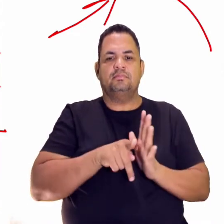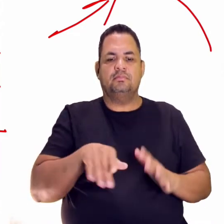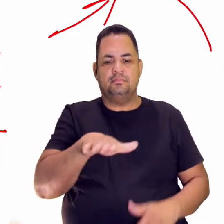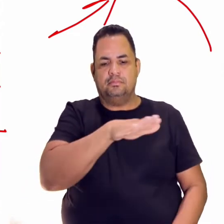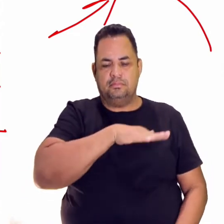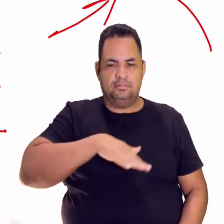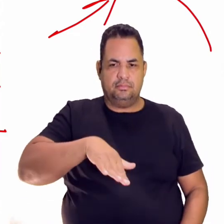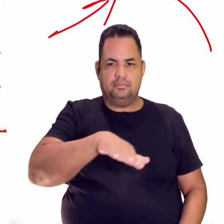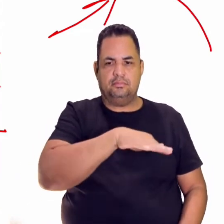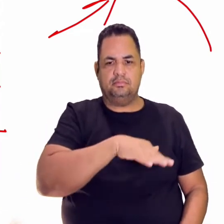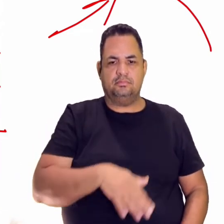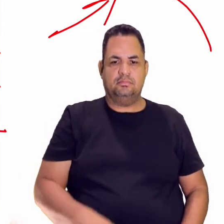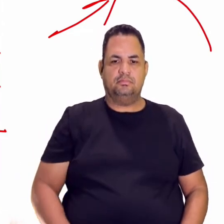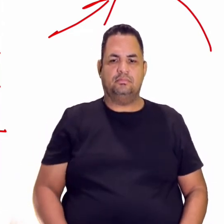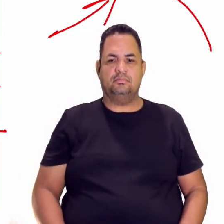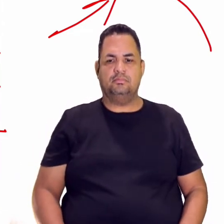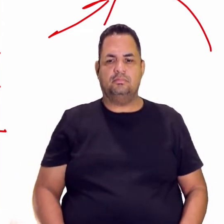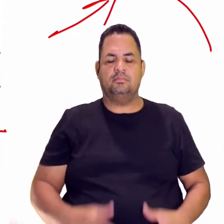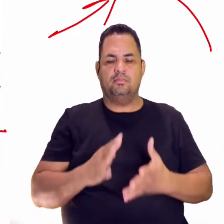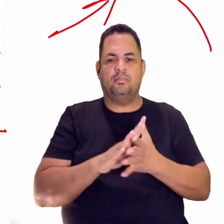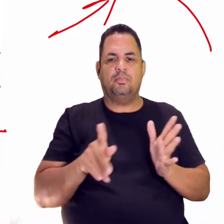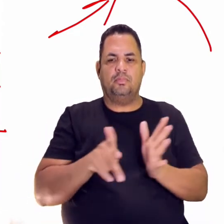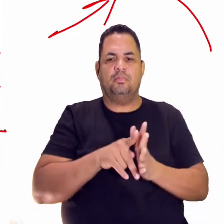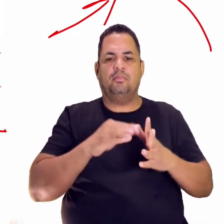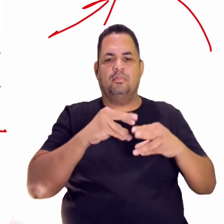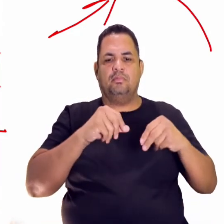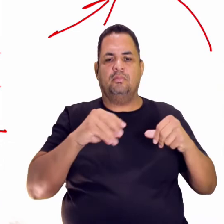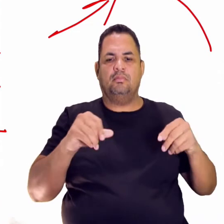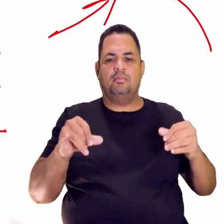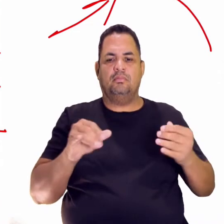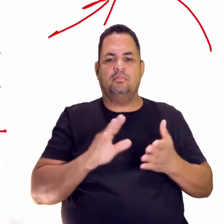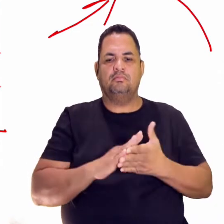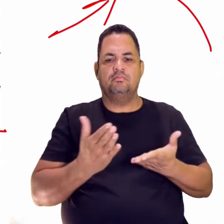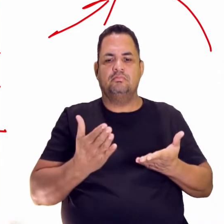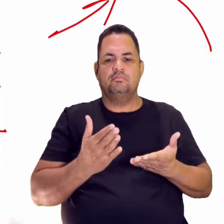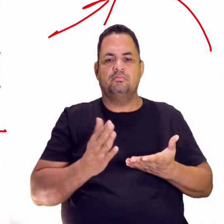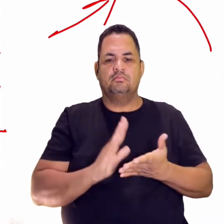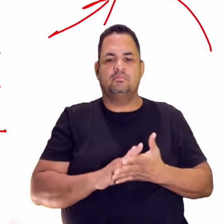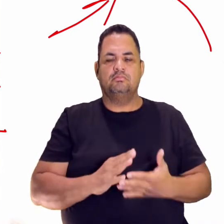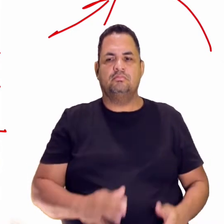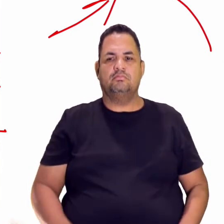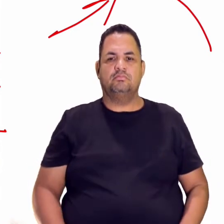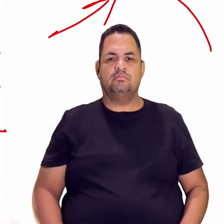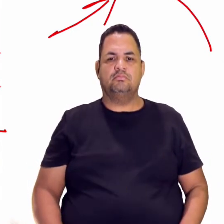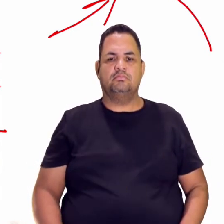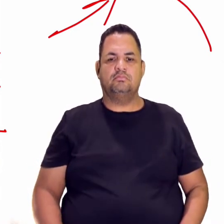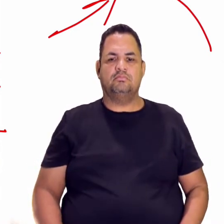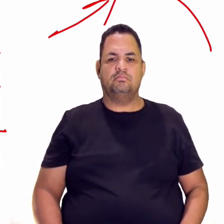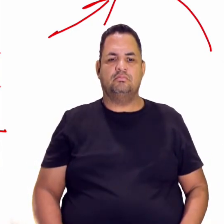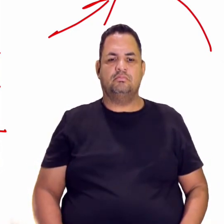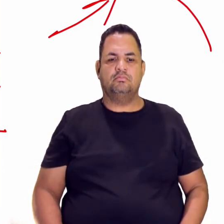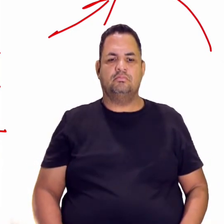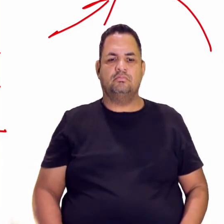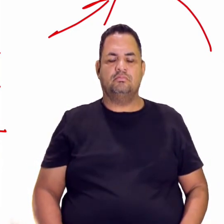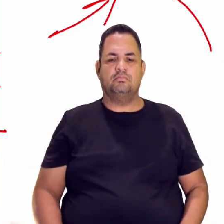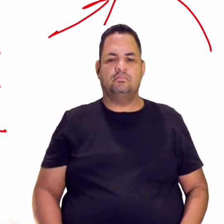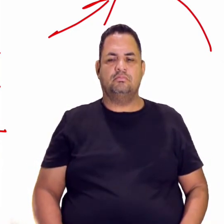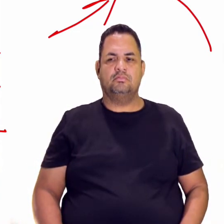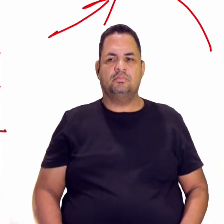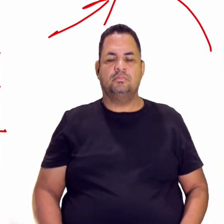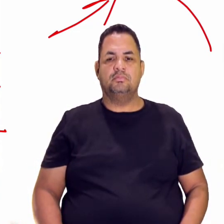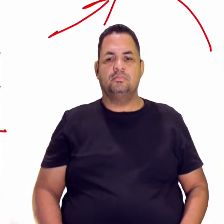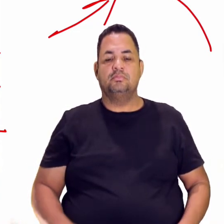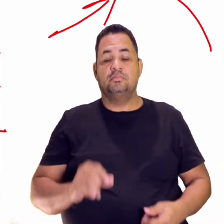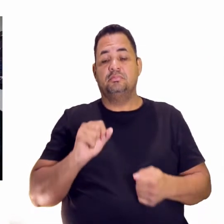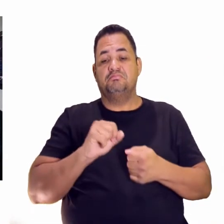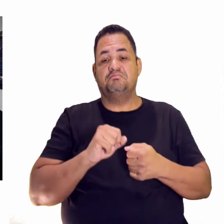a própria terra, e que, claro, não vão ficar ali para sempre, né? Foram intervenções que